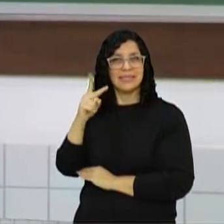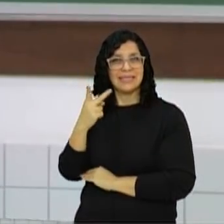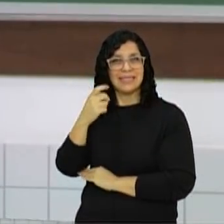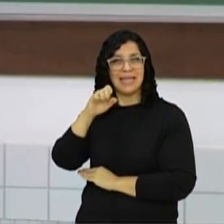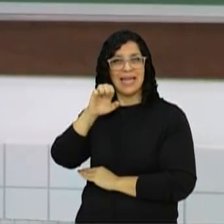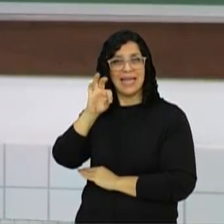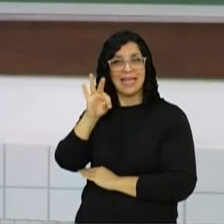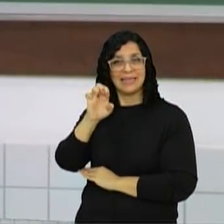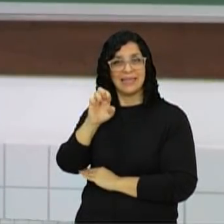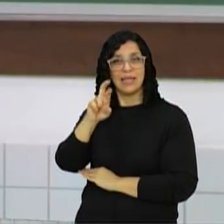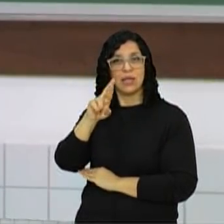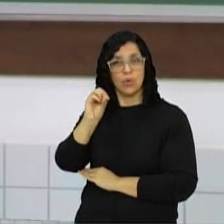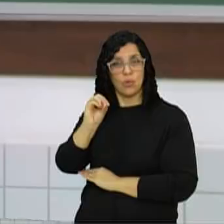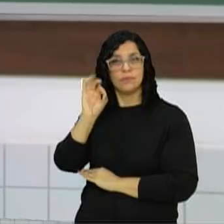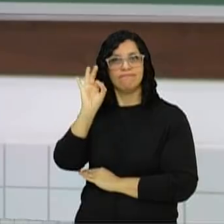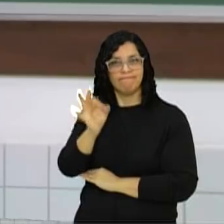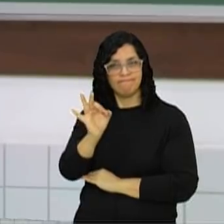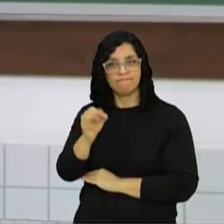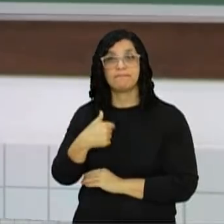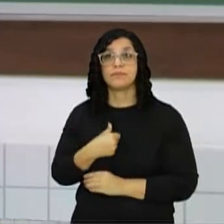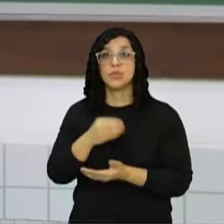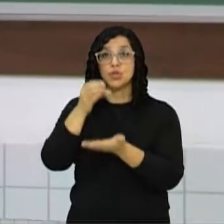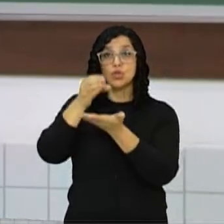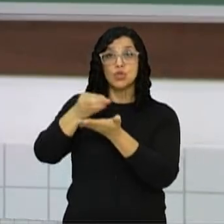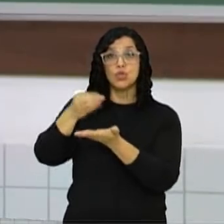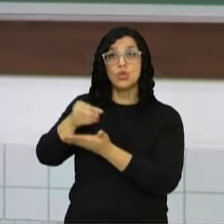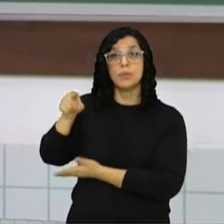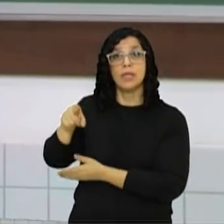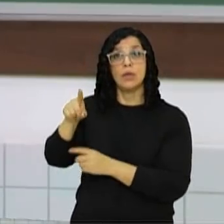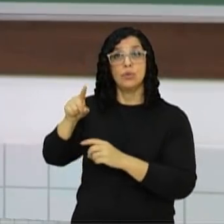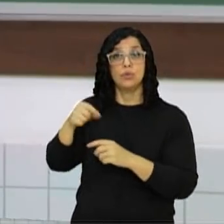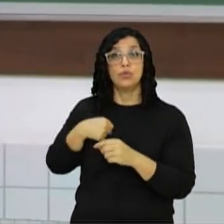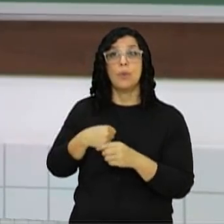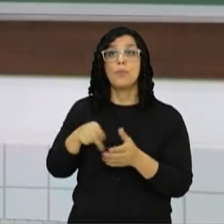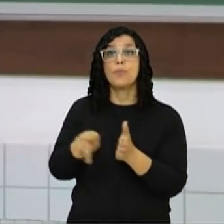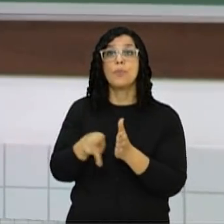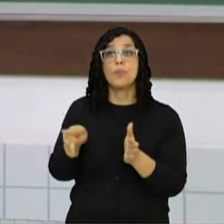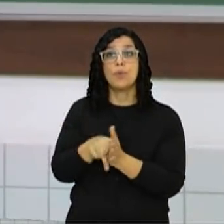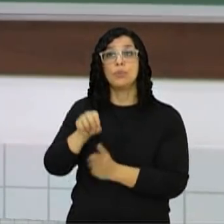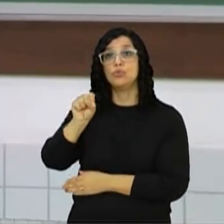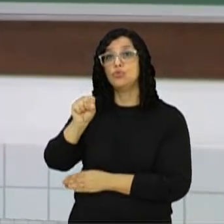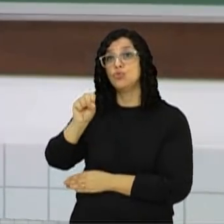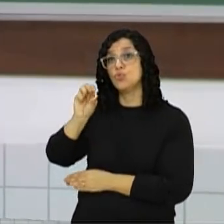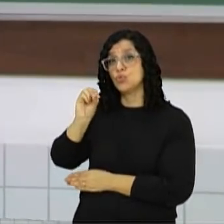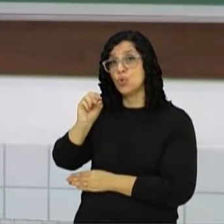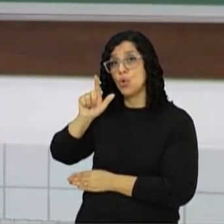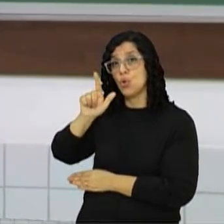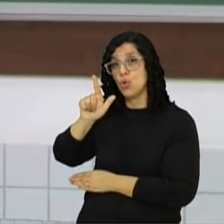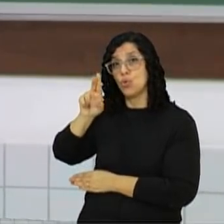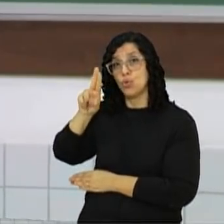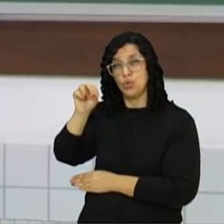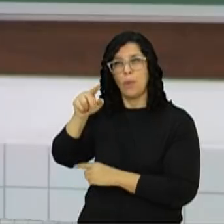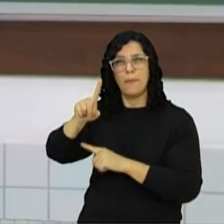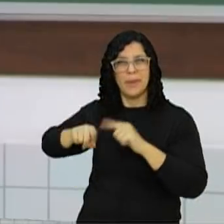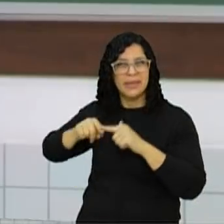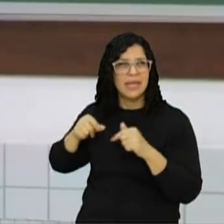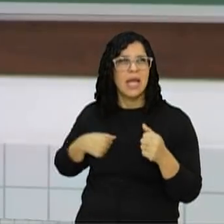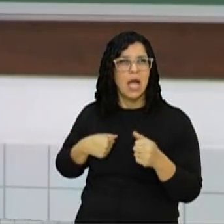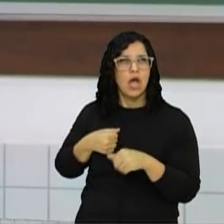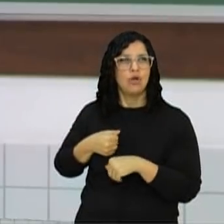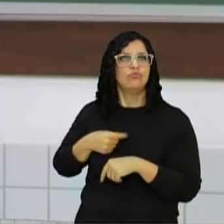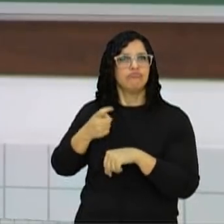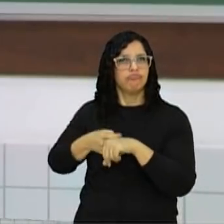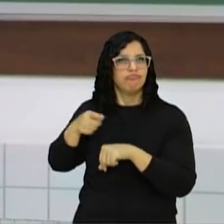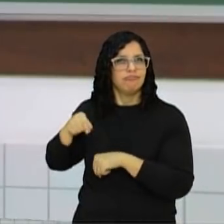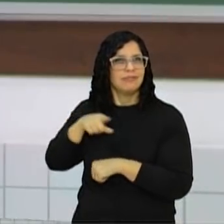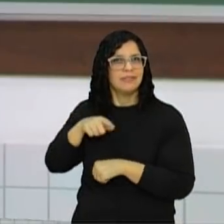Ótimo. Nesse meu becker, nesse meu copinho, eu tenho o que? Os solutos. Nesse outro becker, eu tenho a